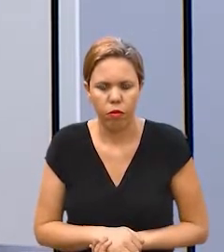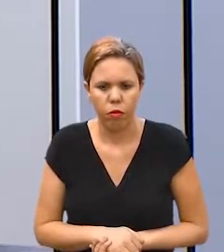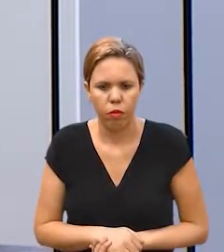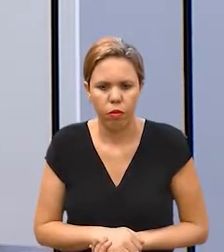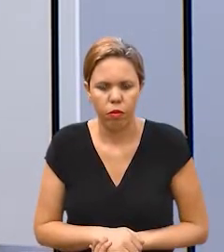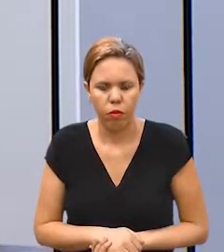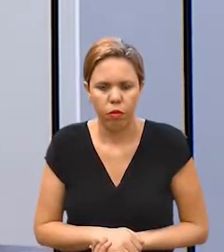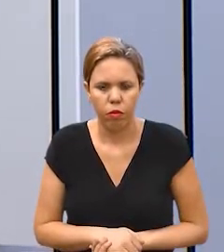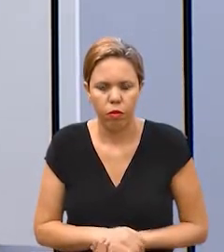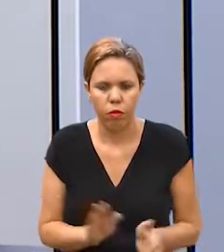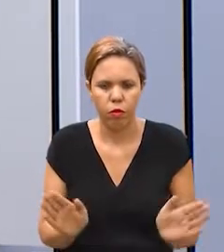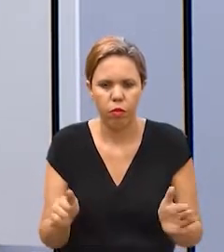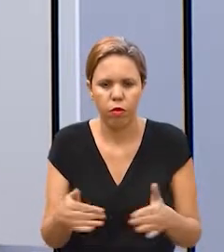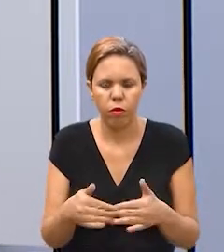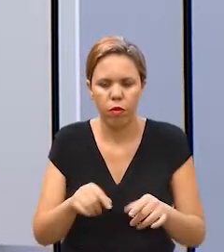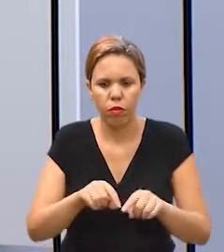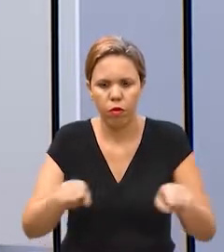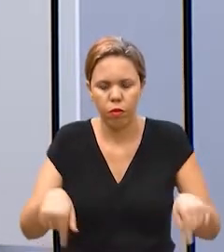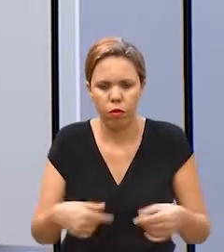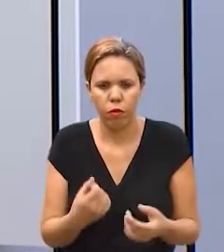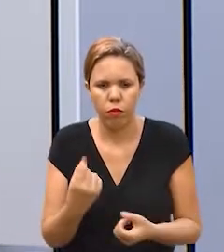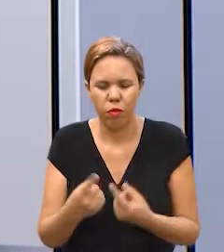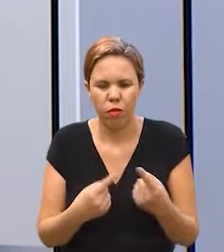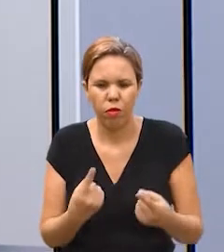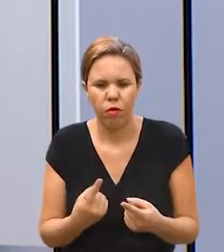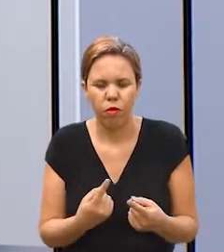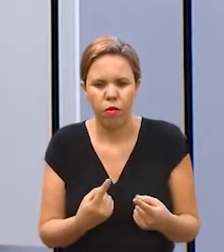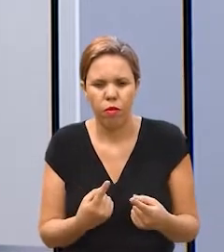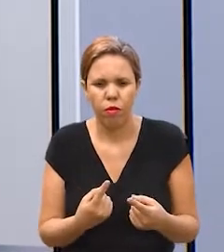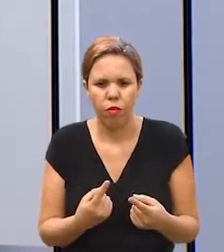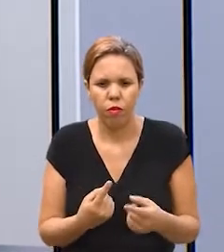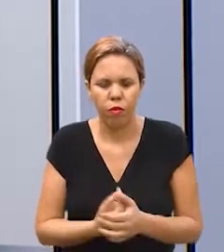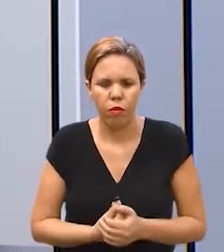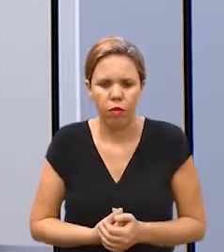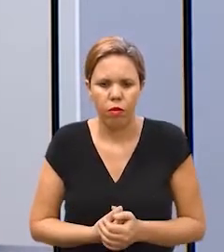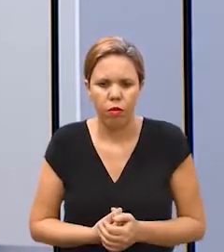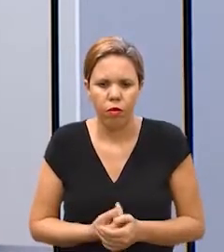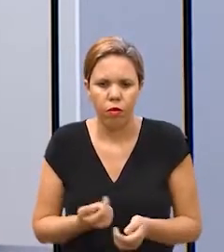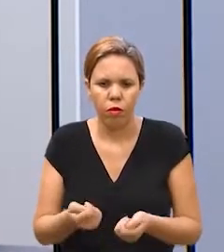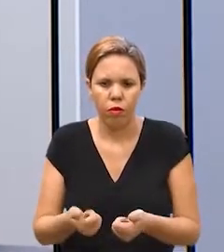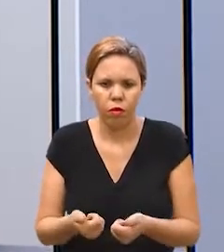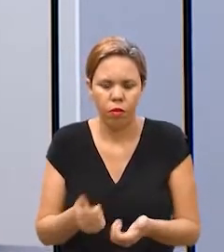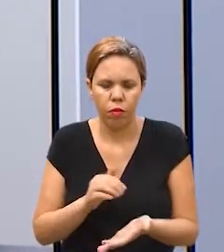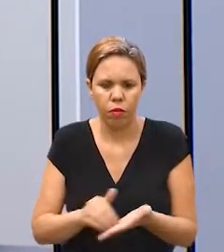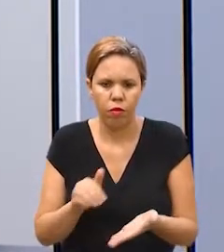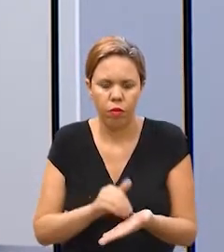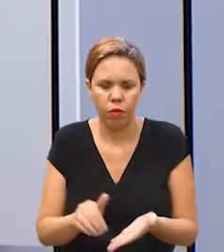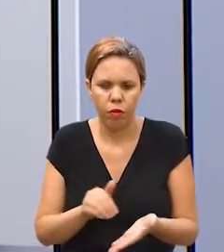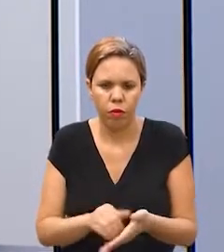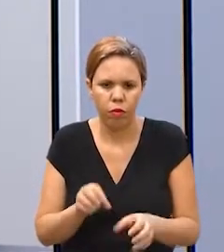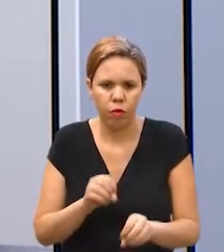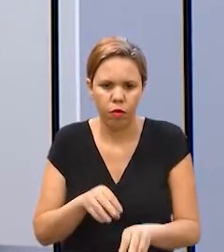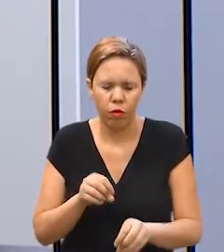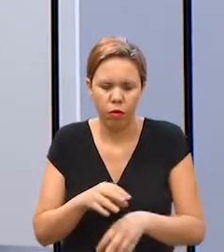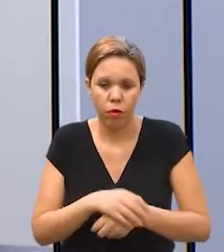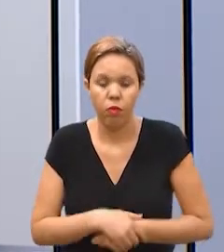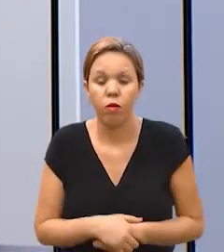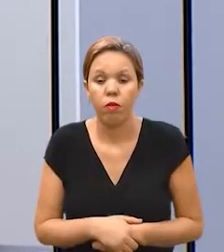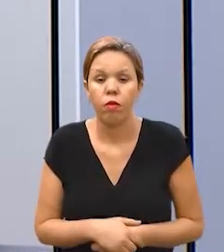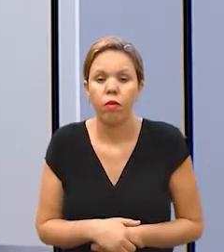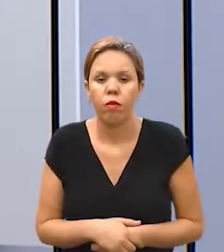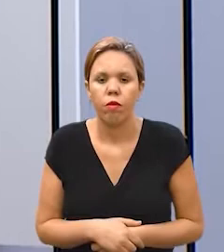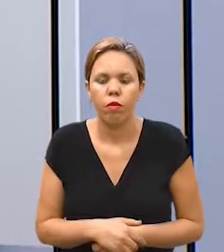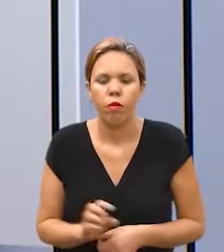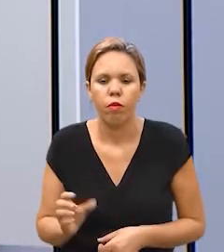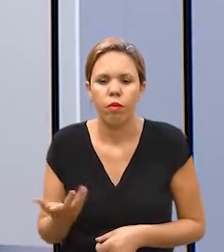esse fechamento de algumas salas, a multisseriação, no caso das salas oferecidas pela Secretaria de Educação. Isso